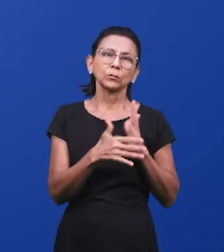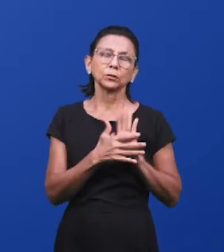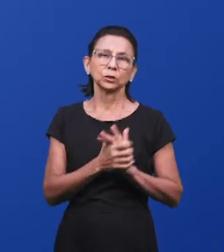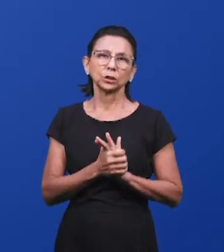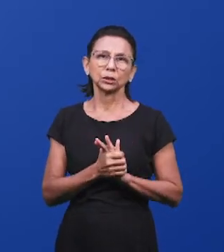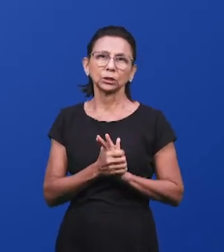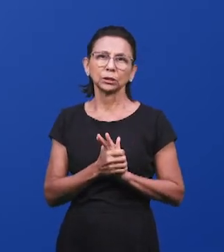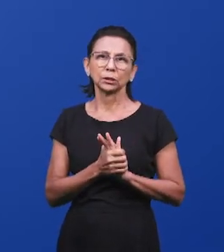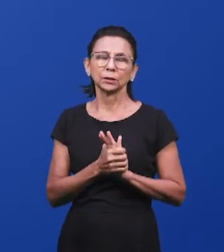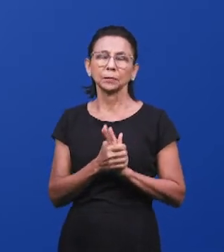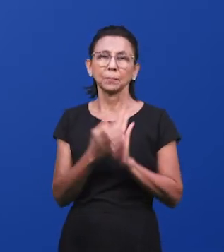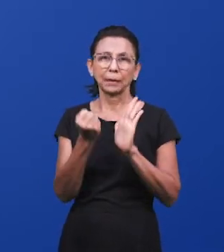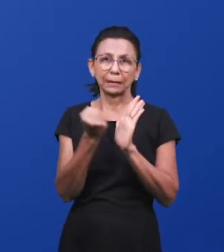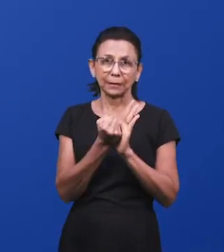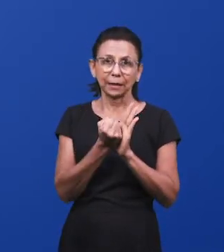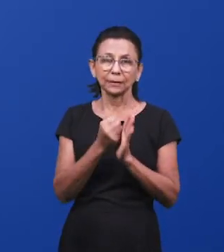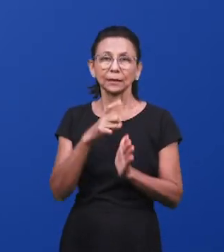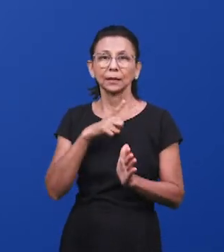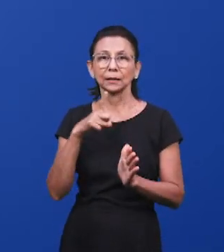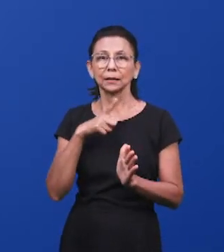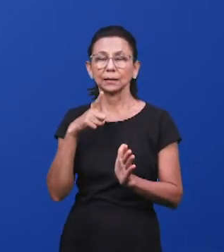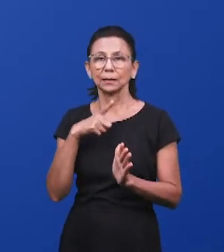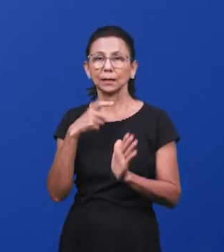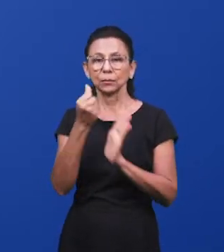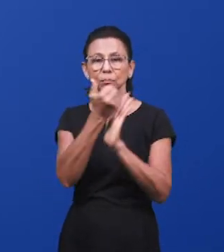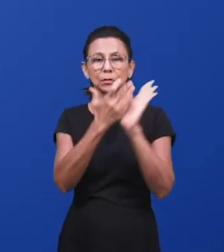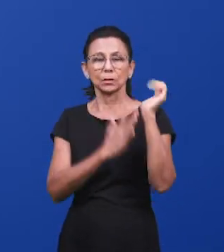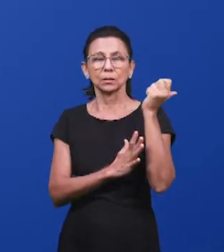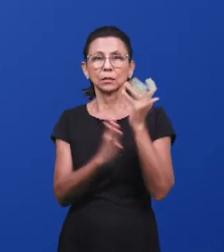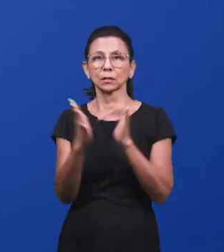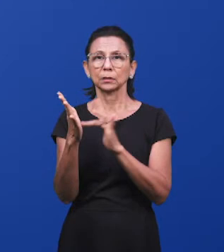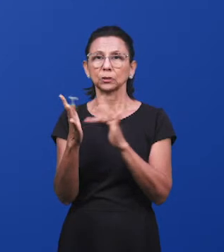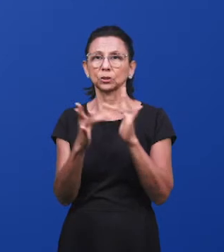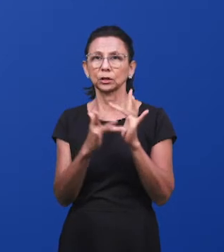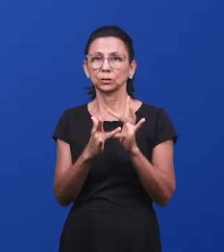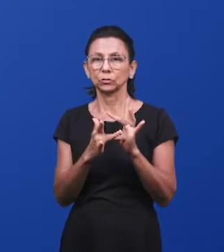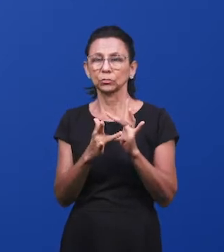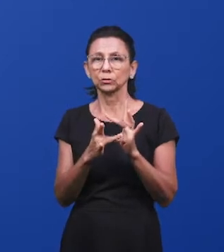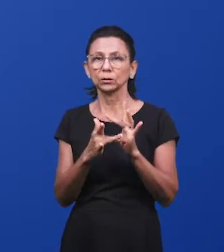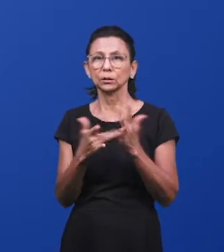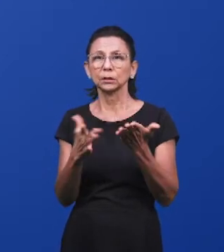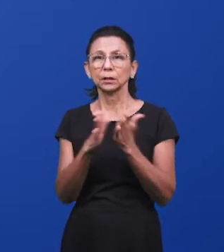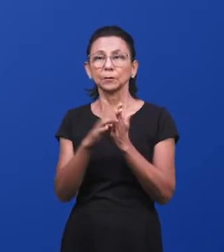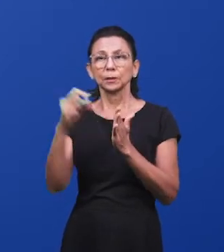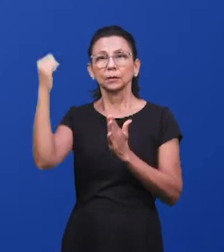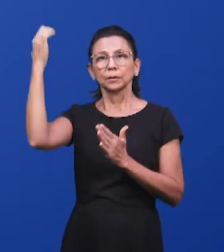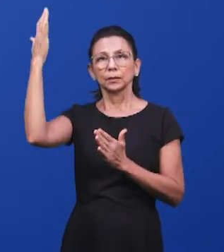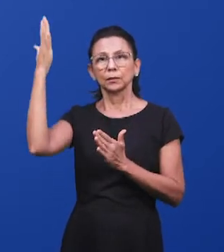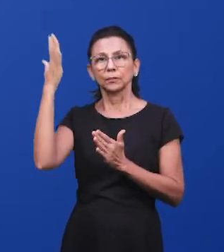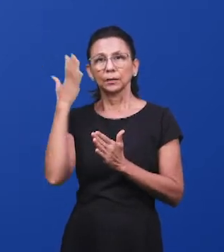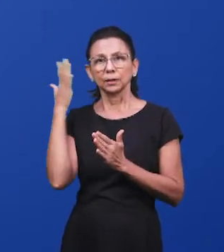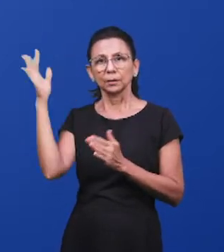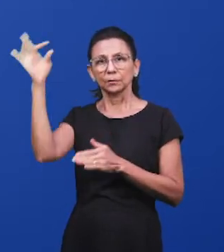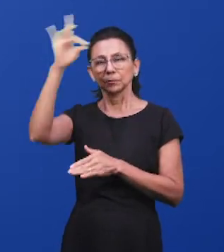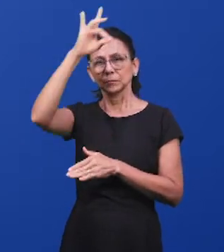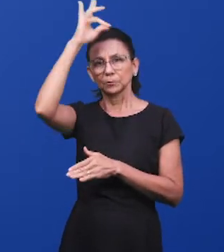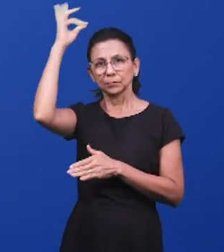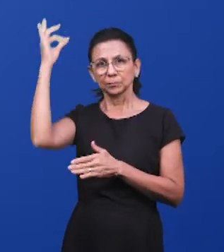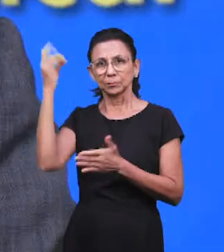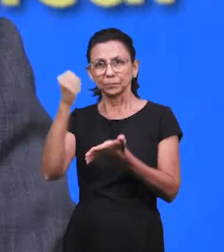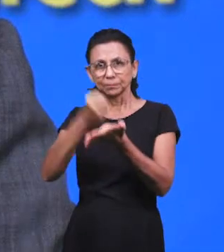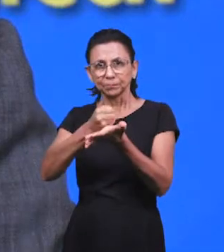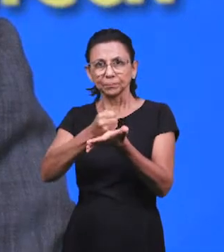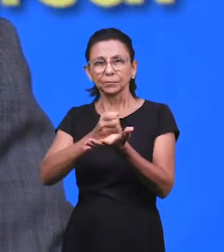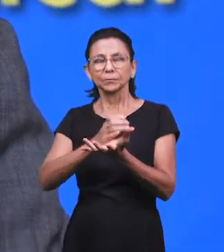que ela tem a proteção do sangue de Jesus. Ela tem a água, que é a palavra revelada, e é selada pelo Espírito Santo. A paz do Senhor